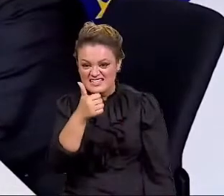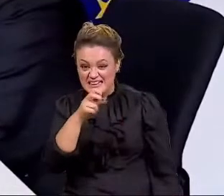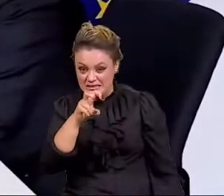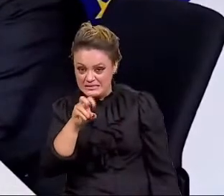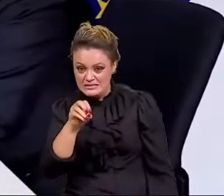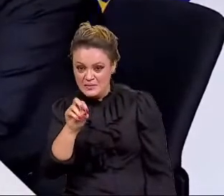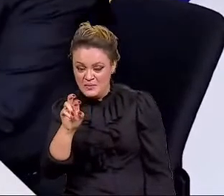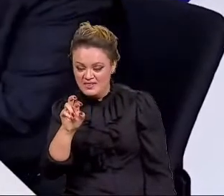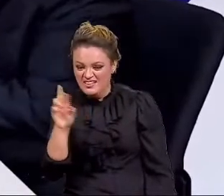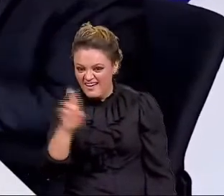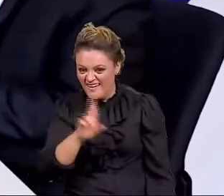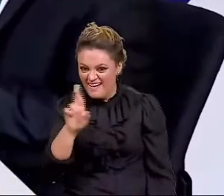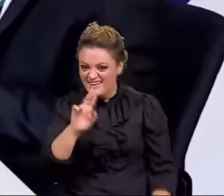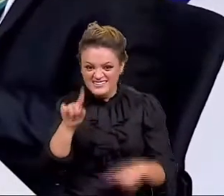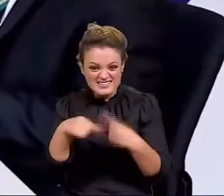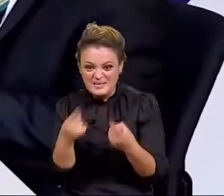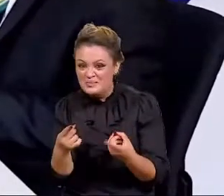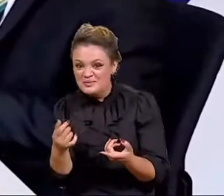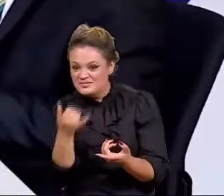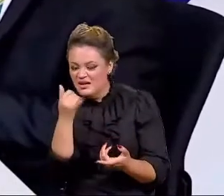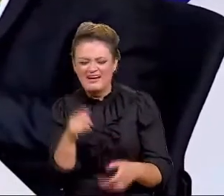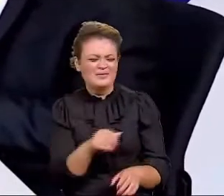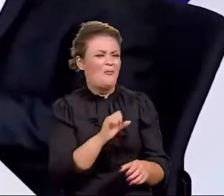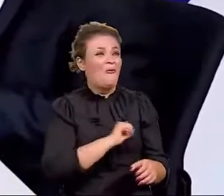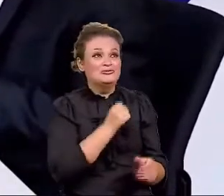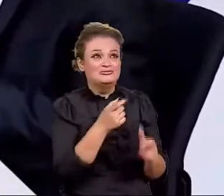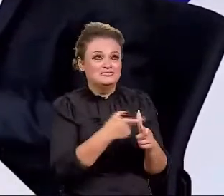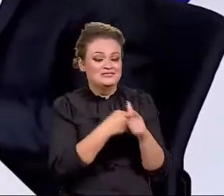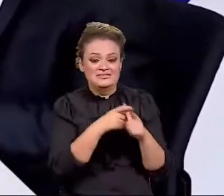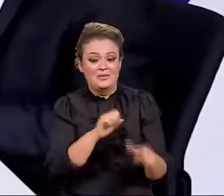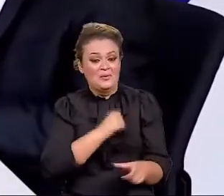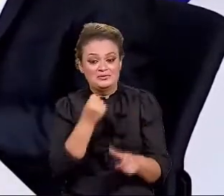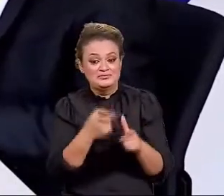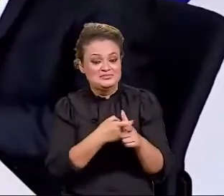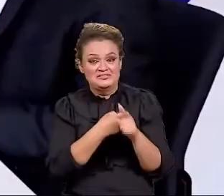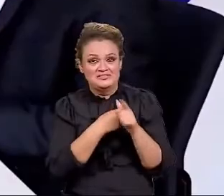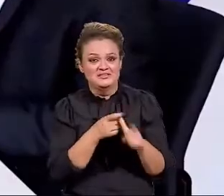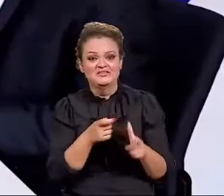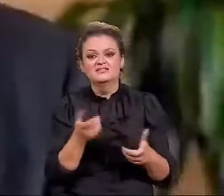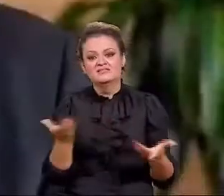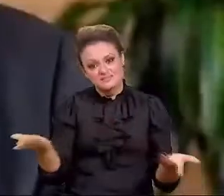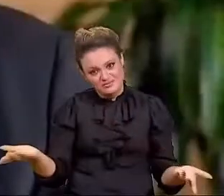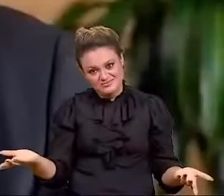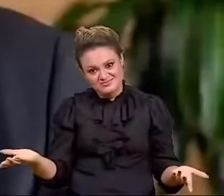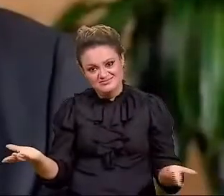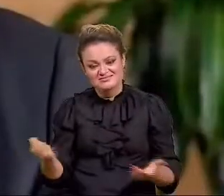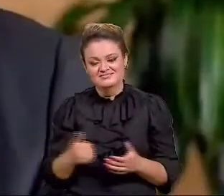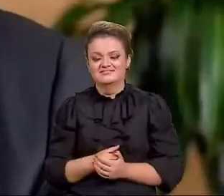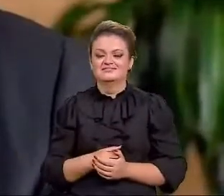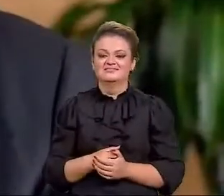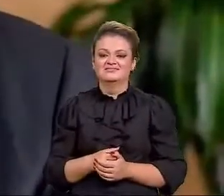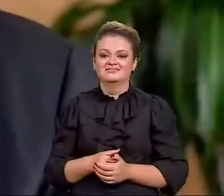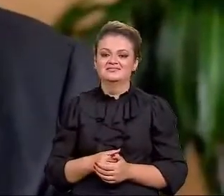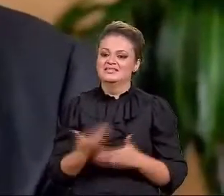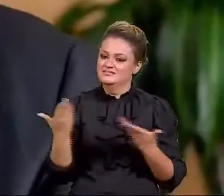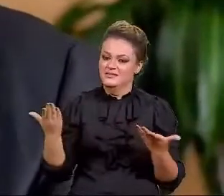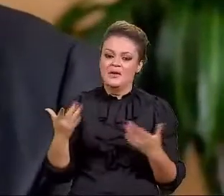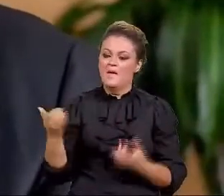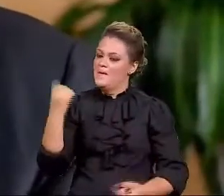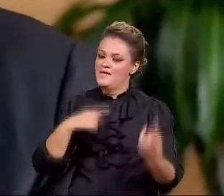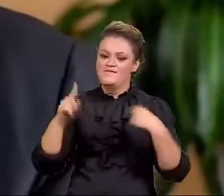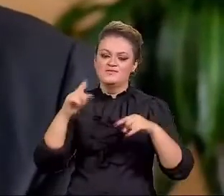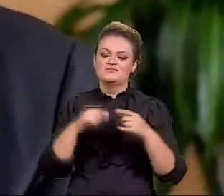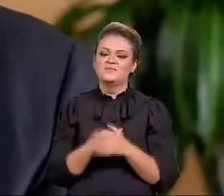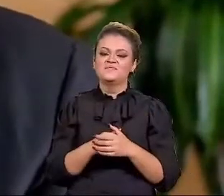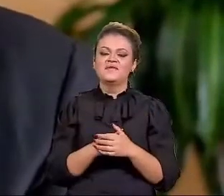Eu detesto dever. Então, veja, o que está acontecendo é uma revolução extraordinária. Eu até brinquei com o Haddad, eu falei: Haddad,